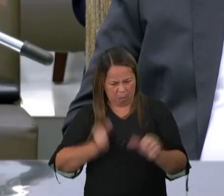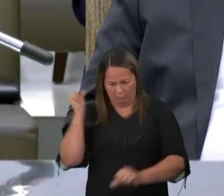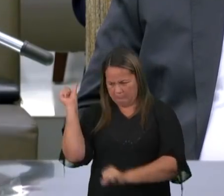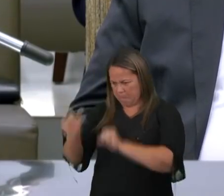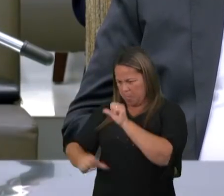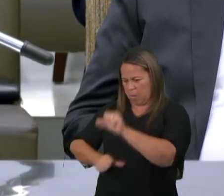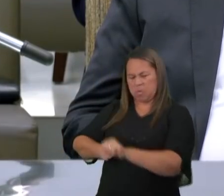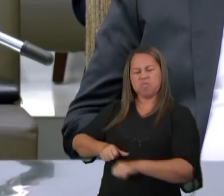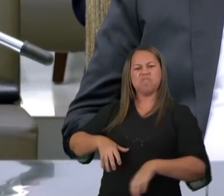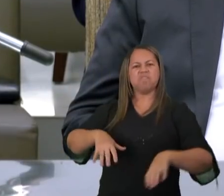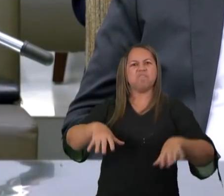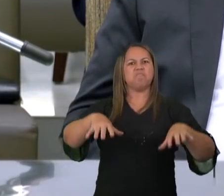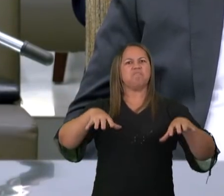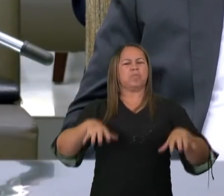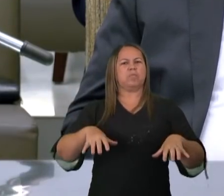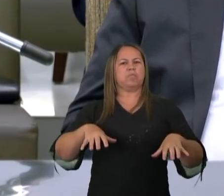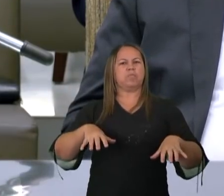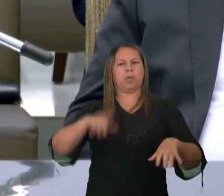ali, ninguém pode negar.